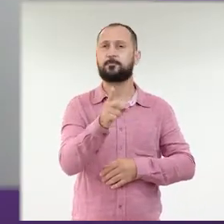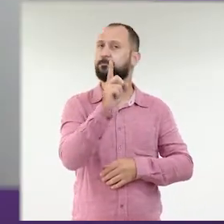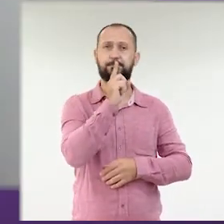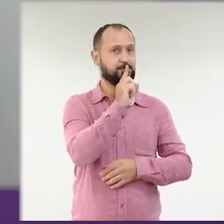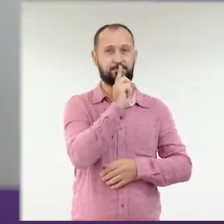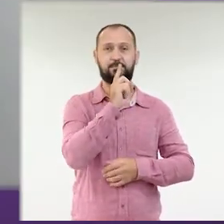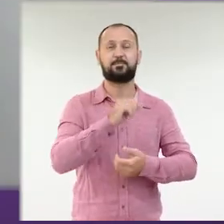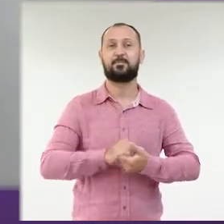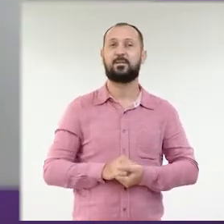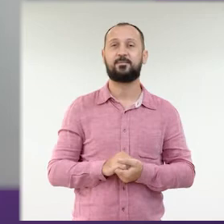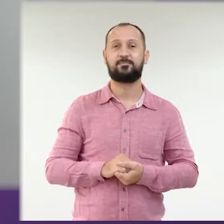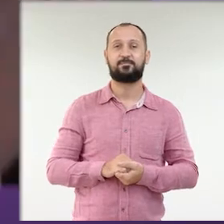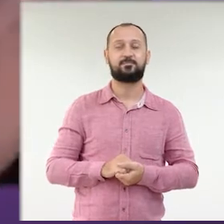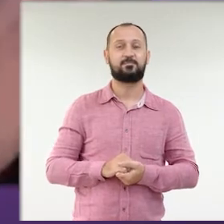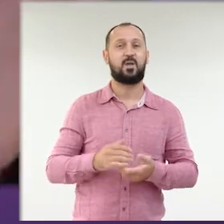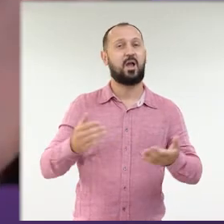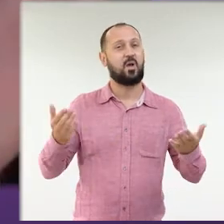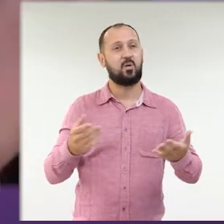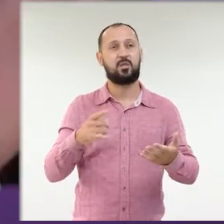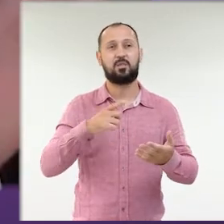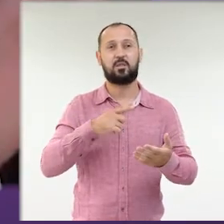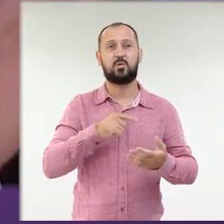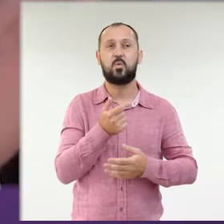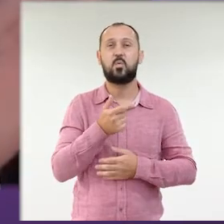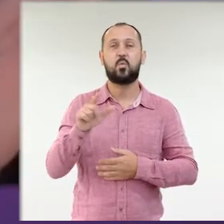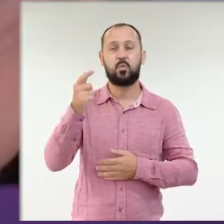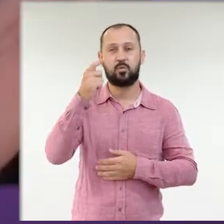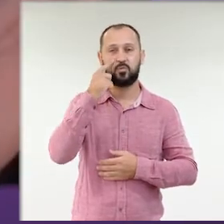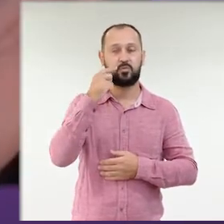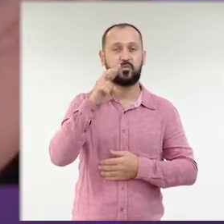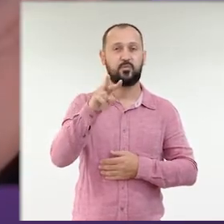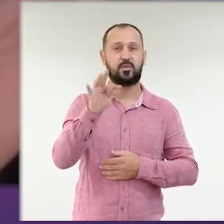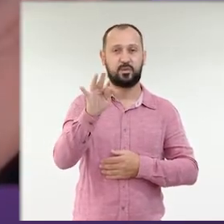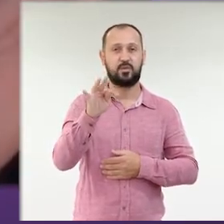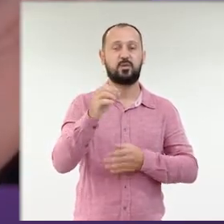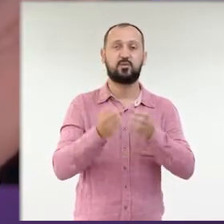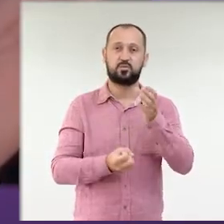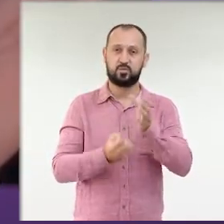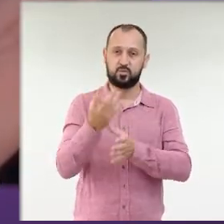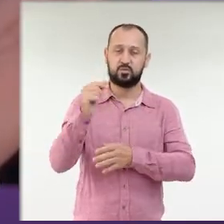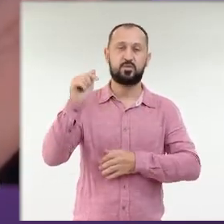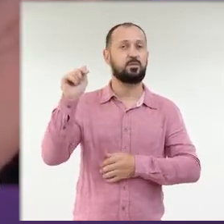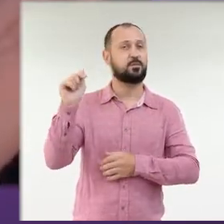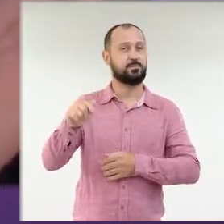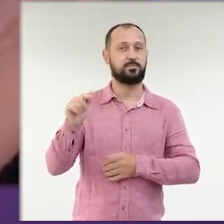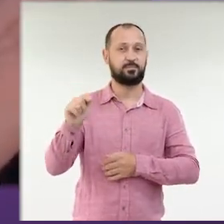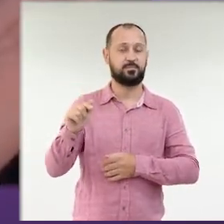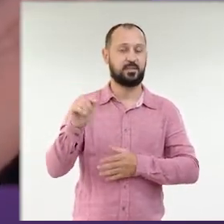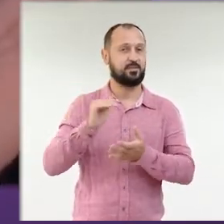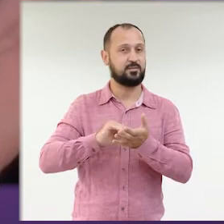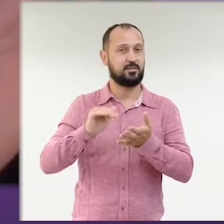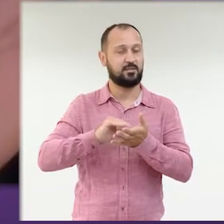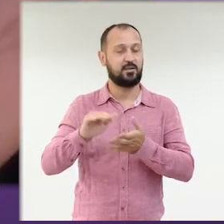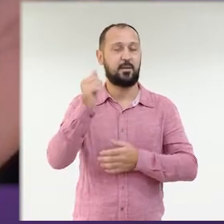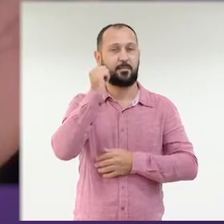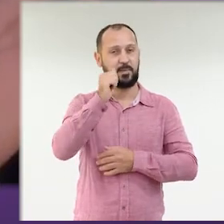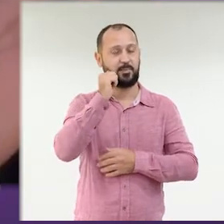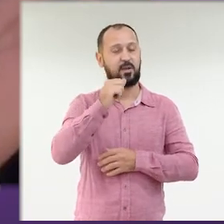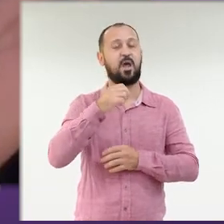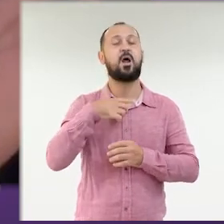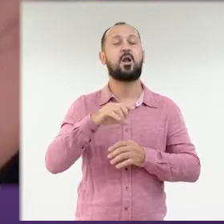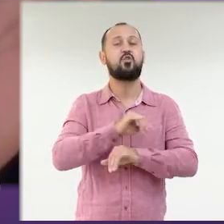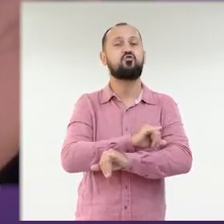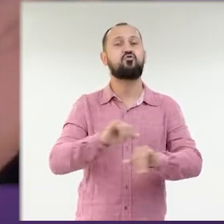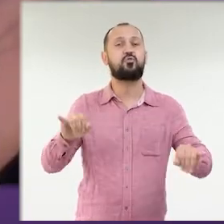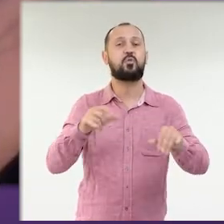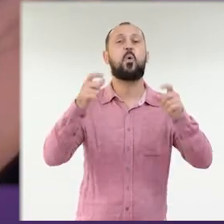não se cale. E a gente tem também mais um VT produzido pela Subsecretaria de Políticas Públicas para